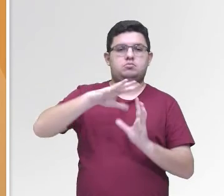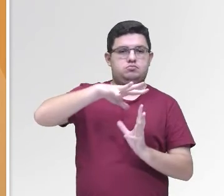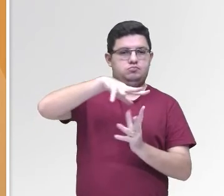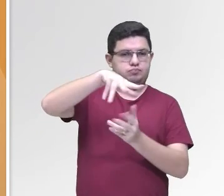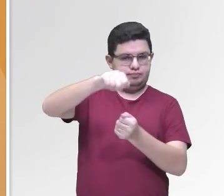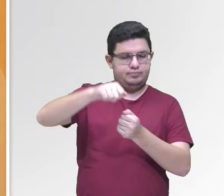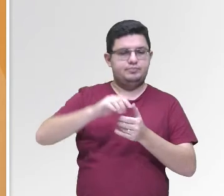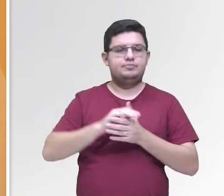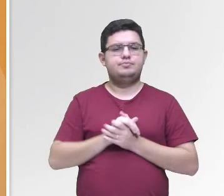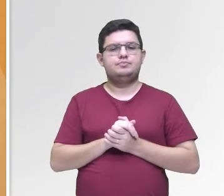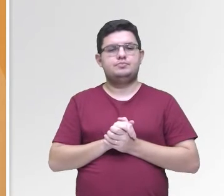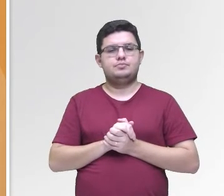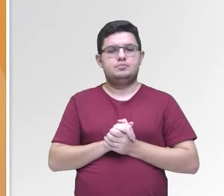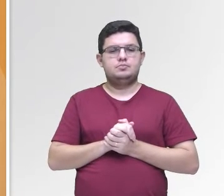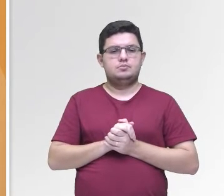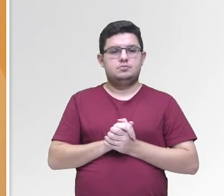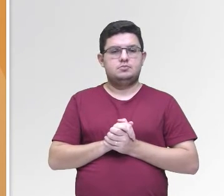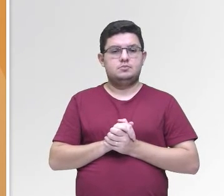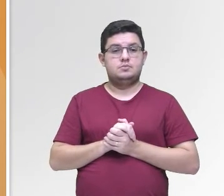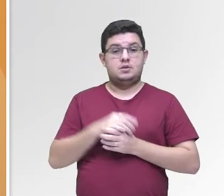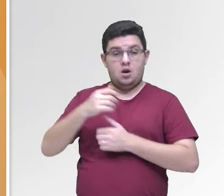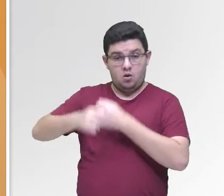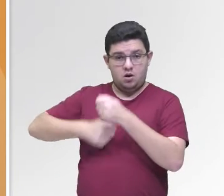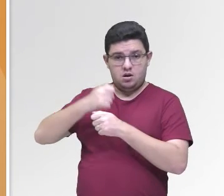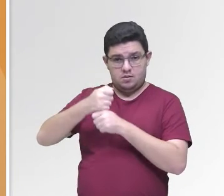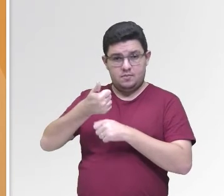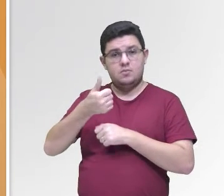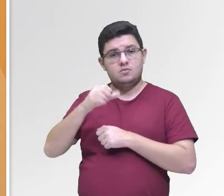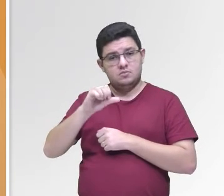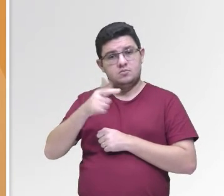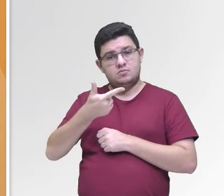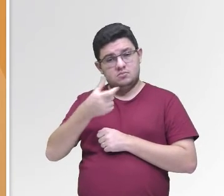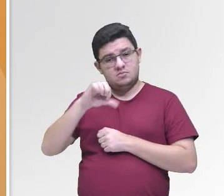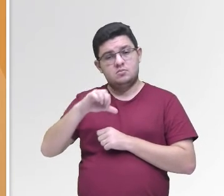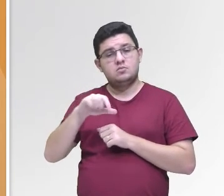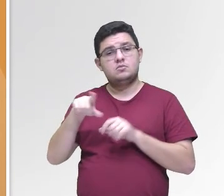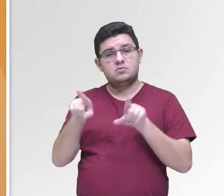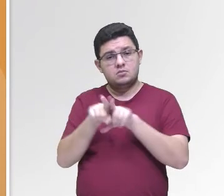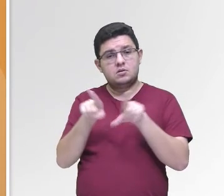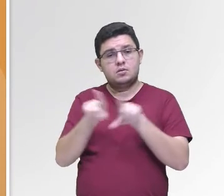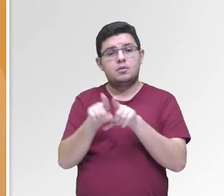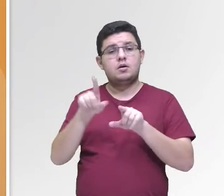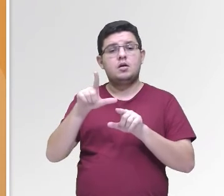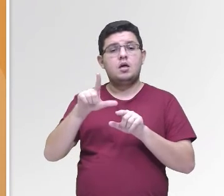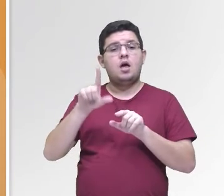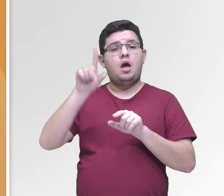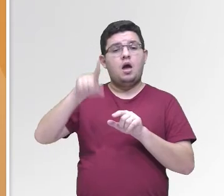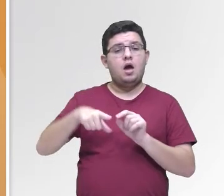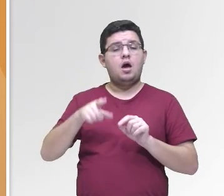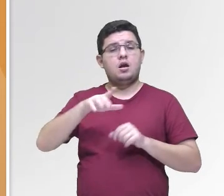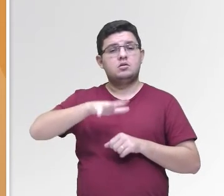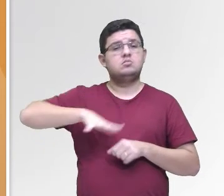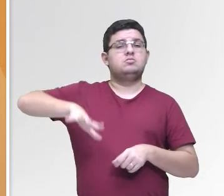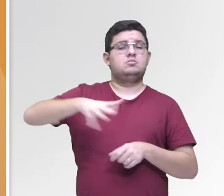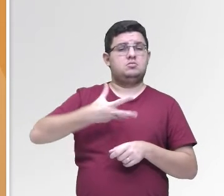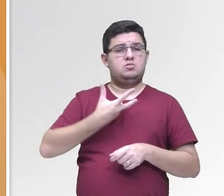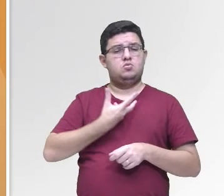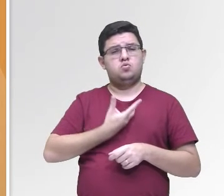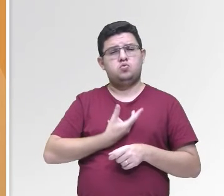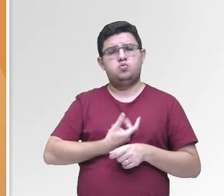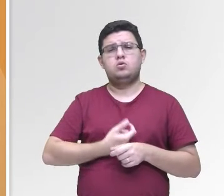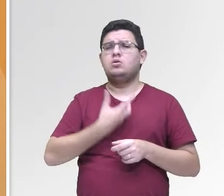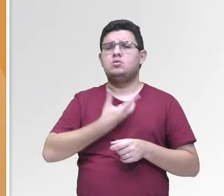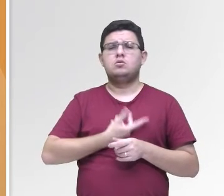grande. Essa crise de 1929 também era chamada da Grande Depressão, tá? Por que